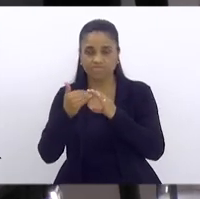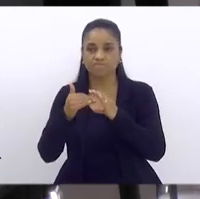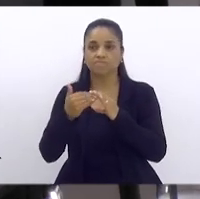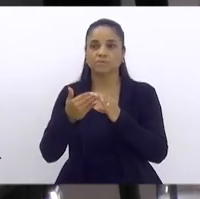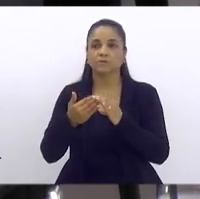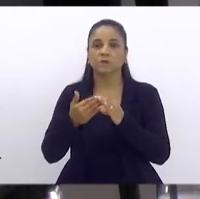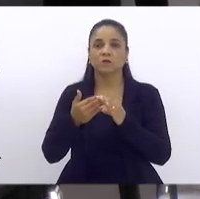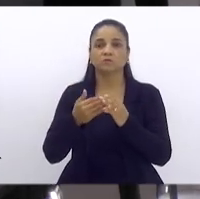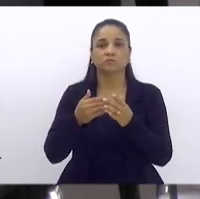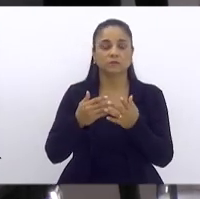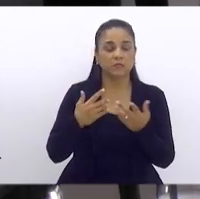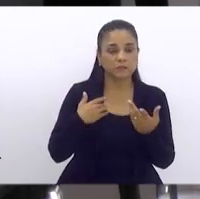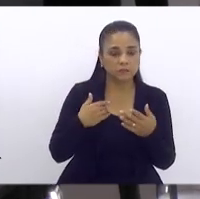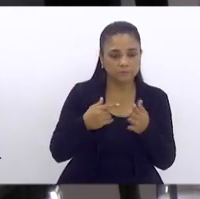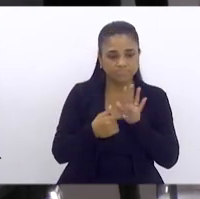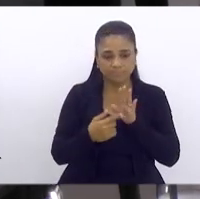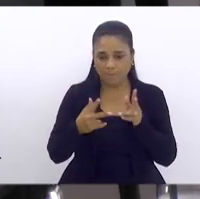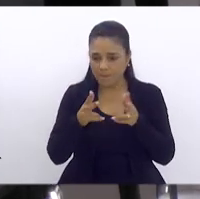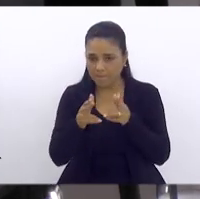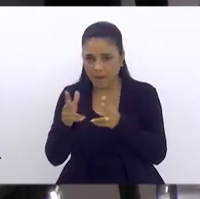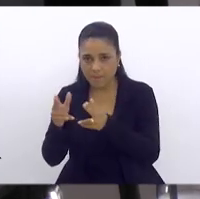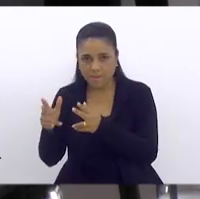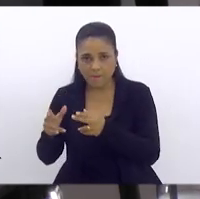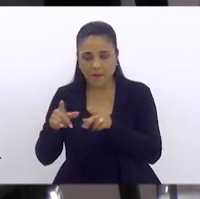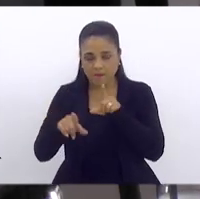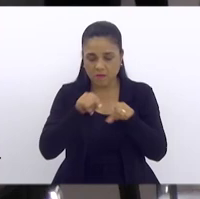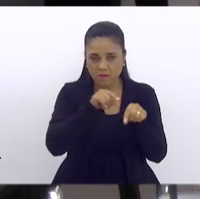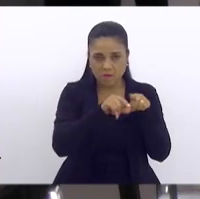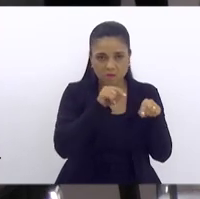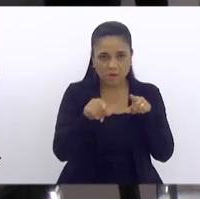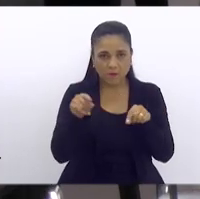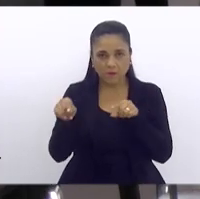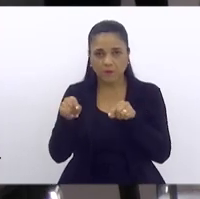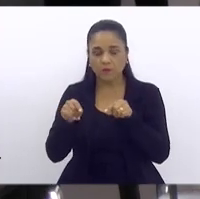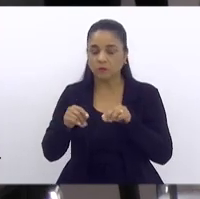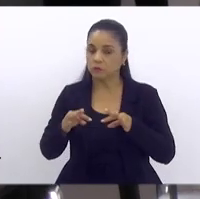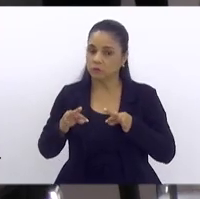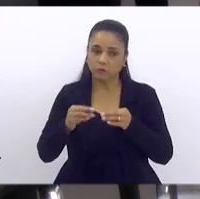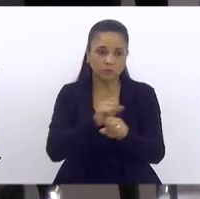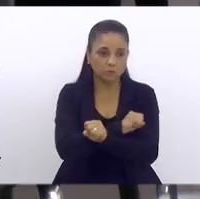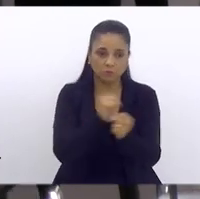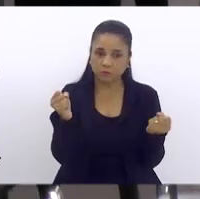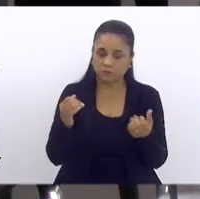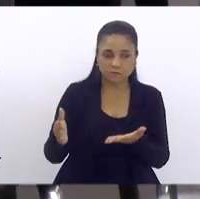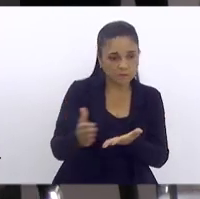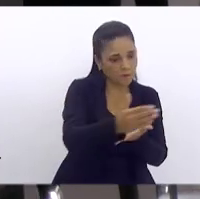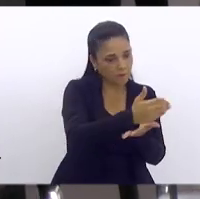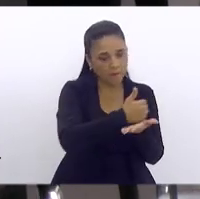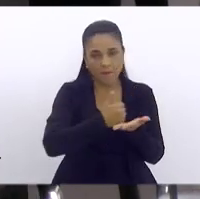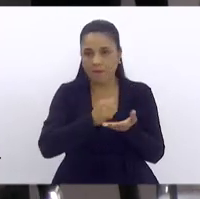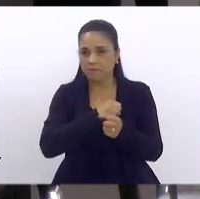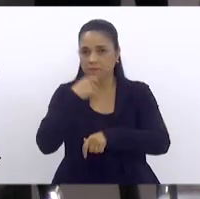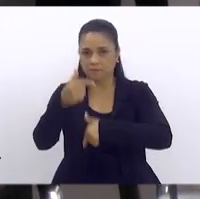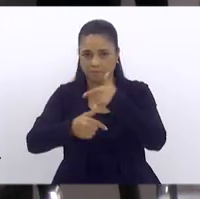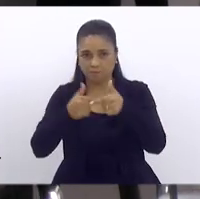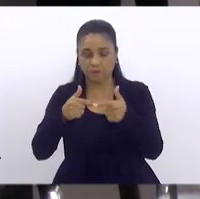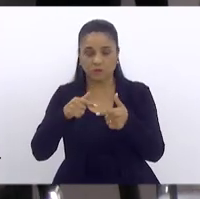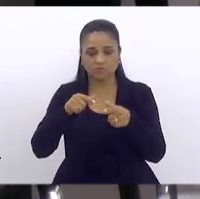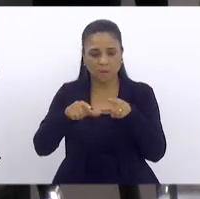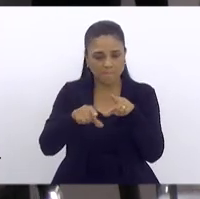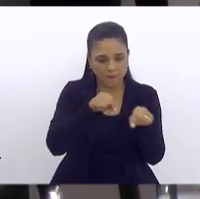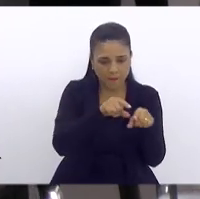amostra, né, fazer um recorte, porque não seria possível trabalhar com, né, com essa quantidade tão grande de dados. Então, a gente calculou uma amostra a